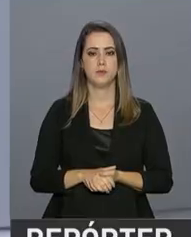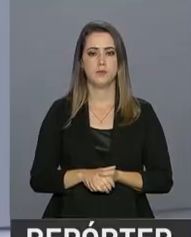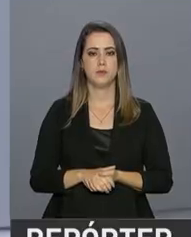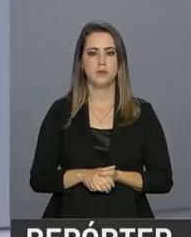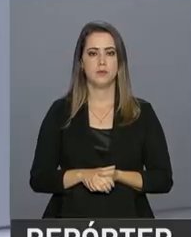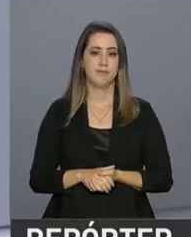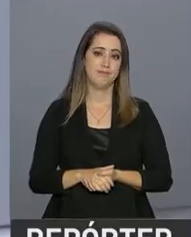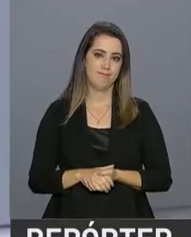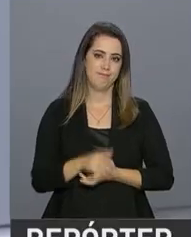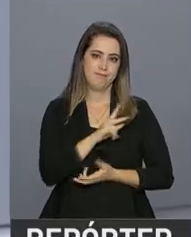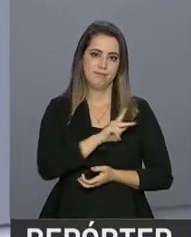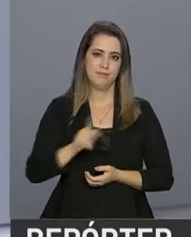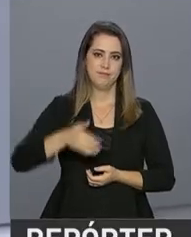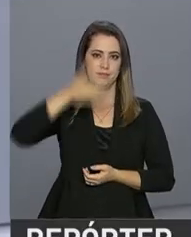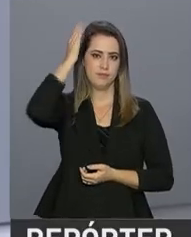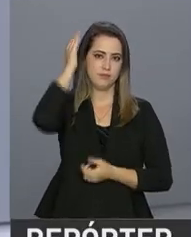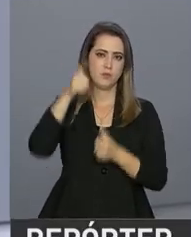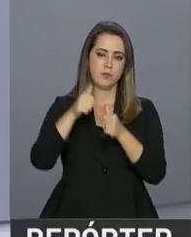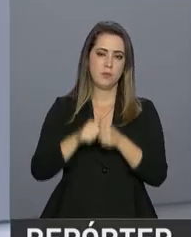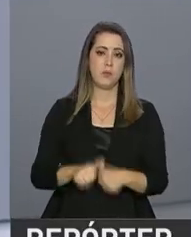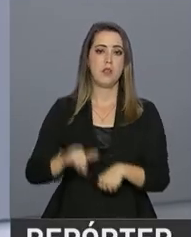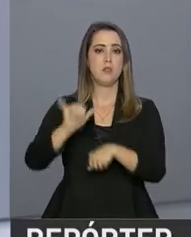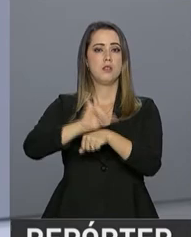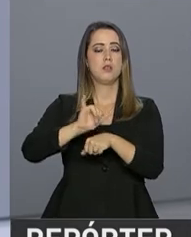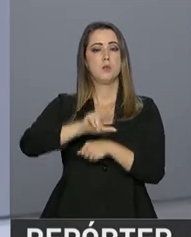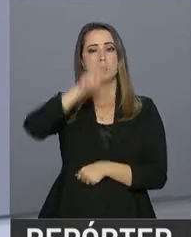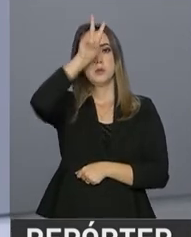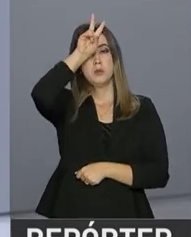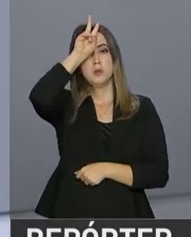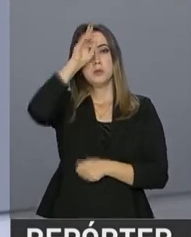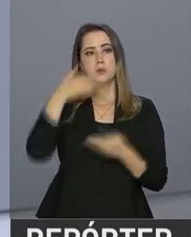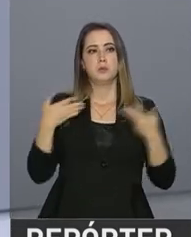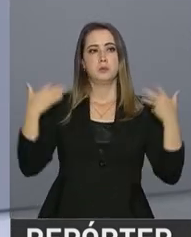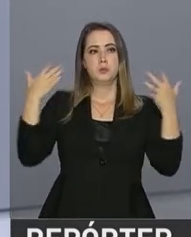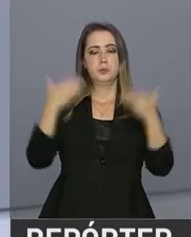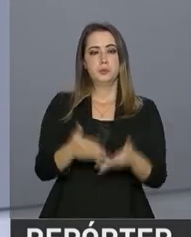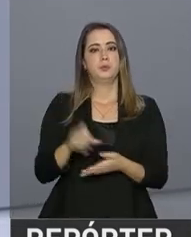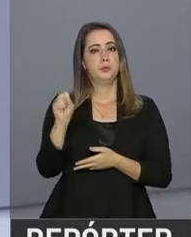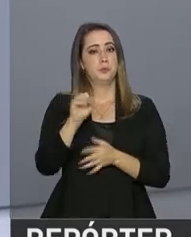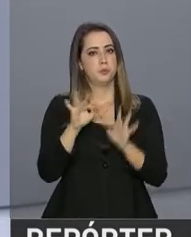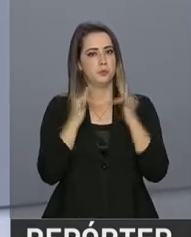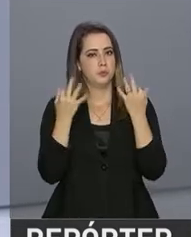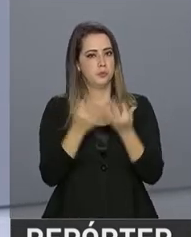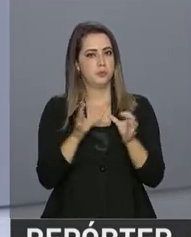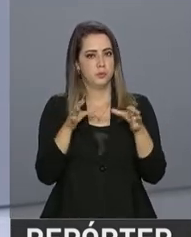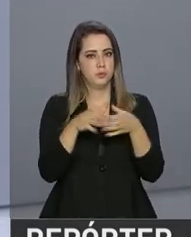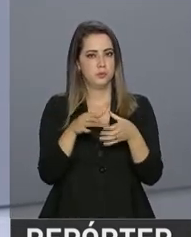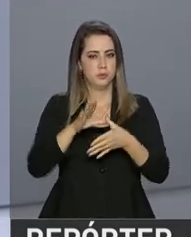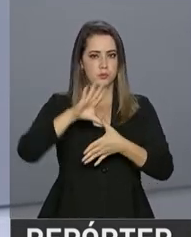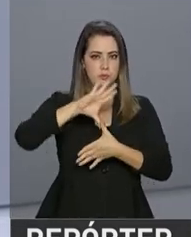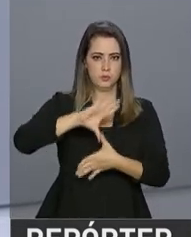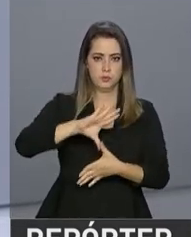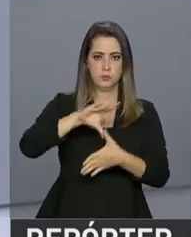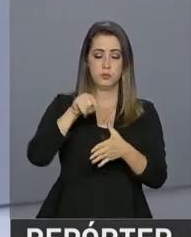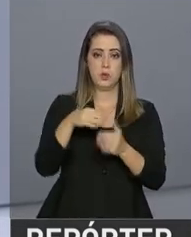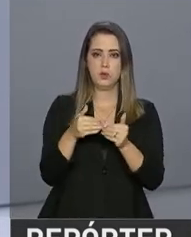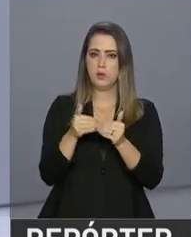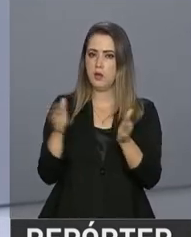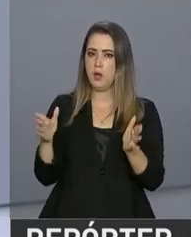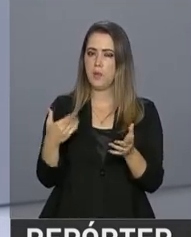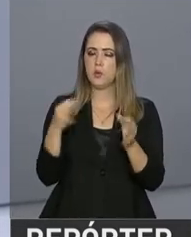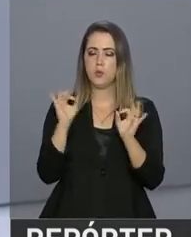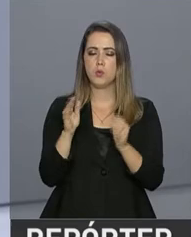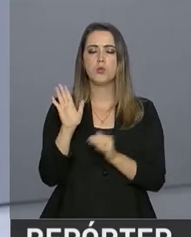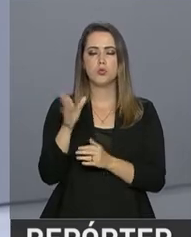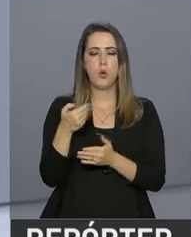o presidente michel temer está em lima no peru para participar da oitava edição da cúpula das américas que tem abertura oficial